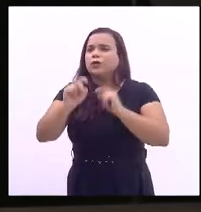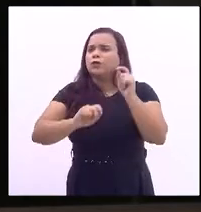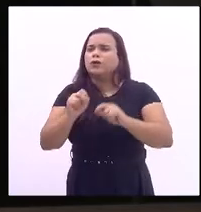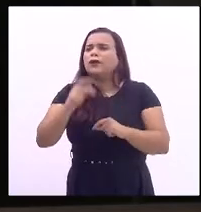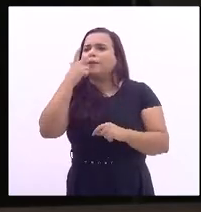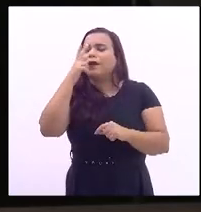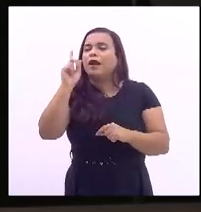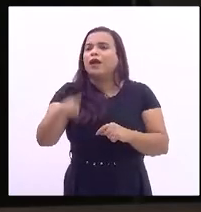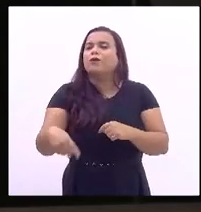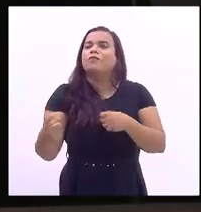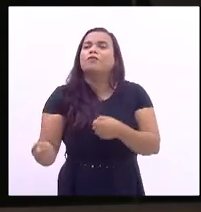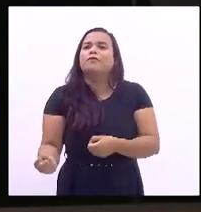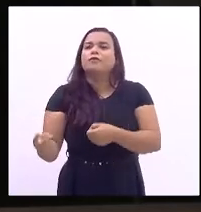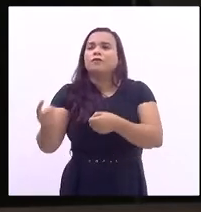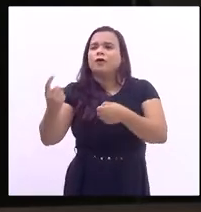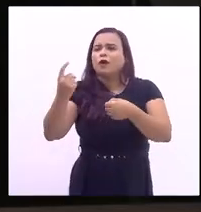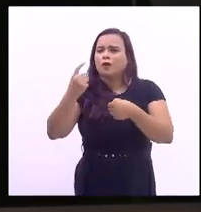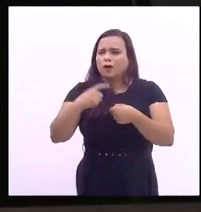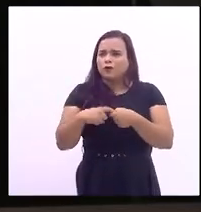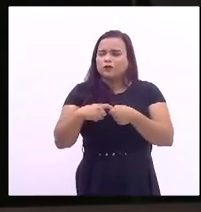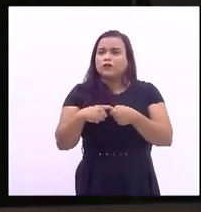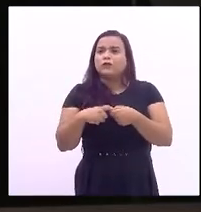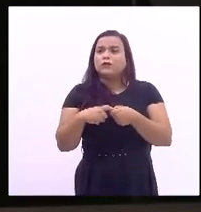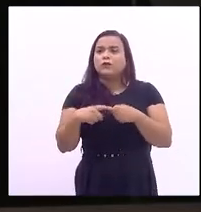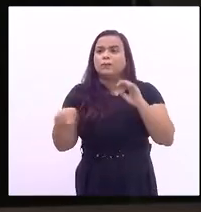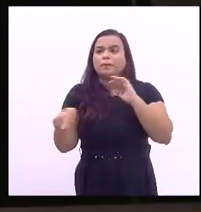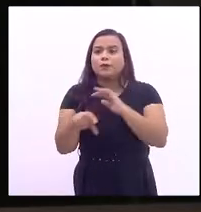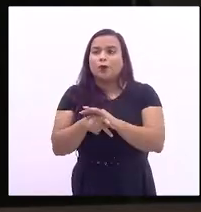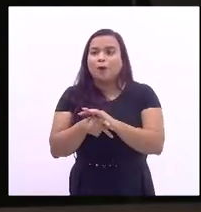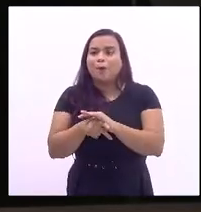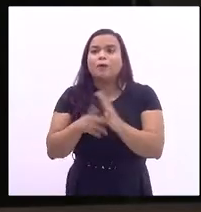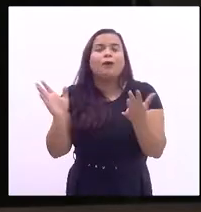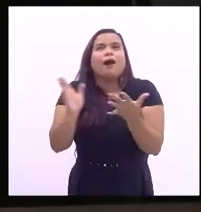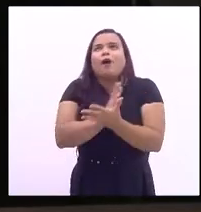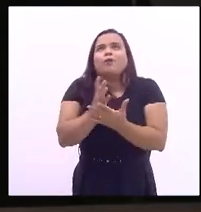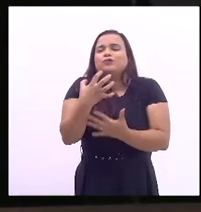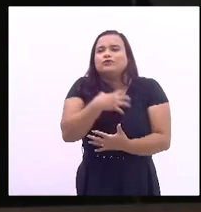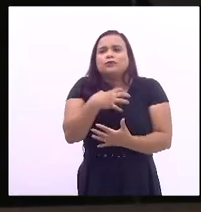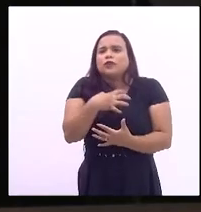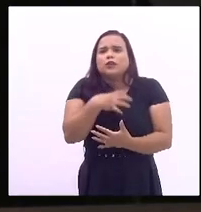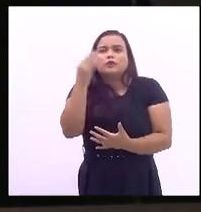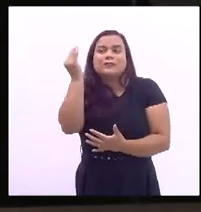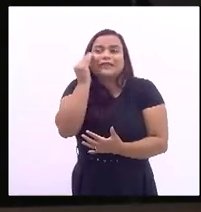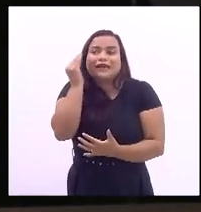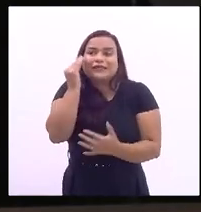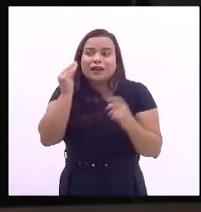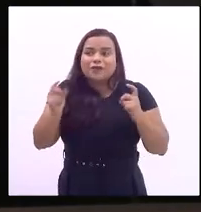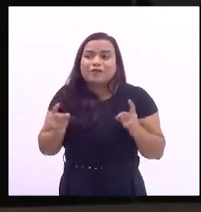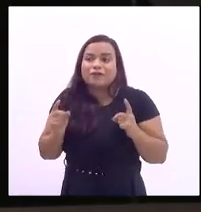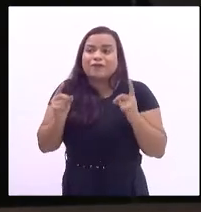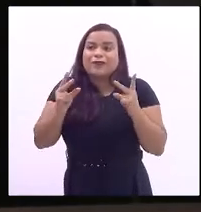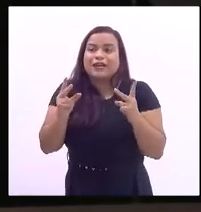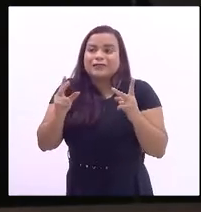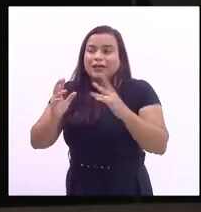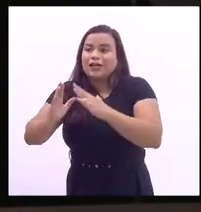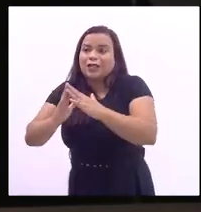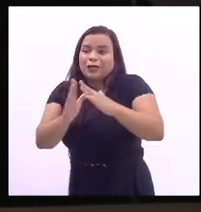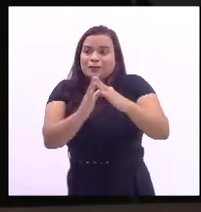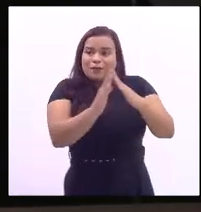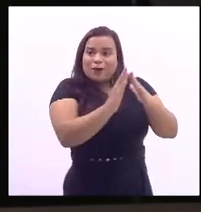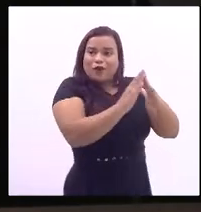aqui é um retorno tá para de alguma maneira à venda de imóveis